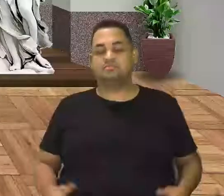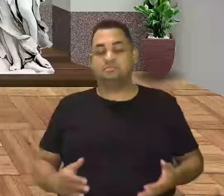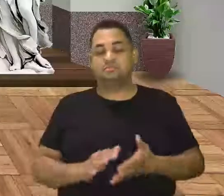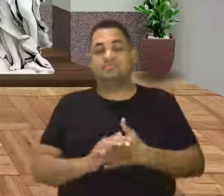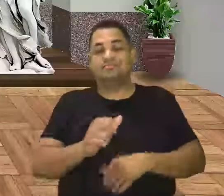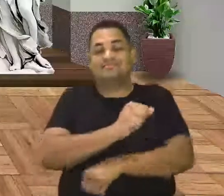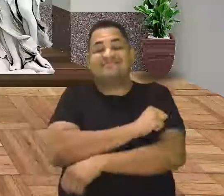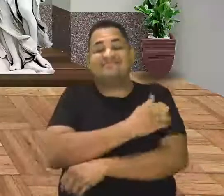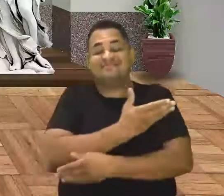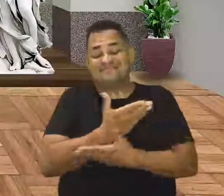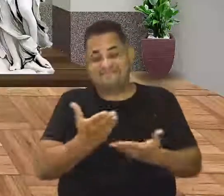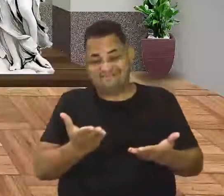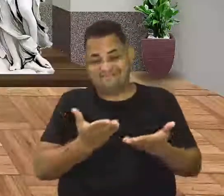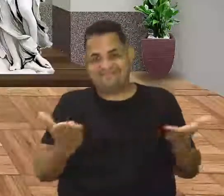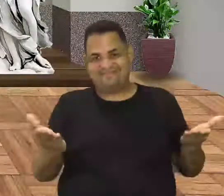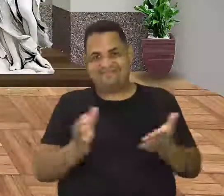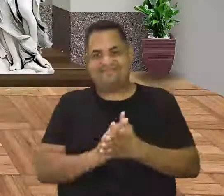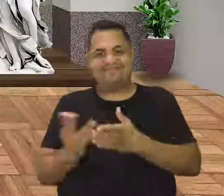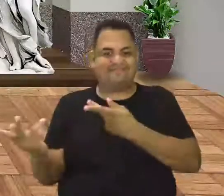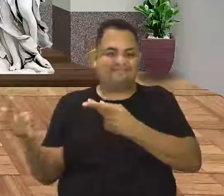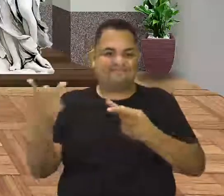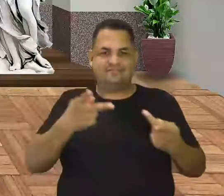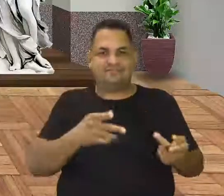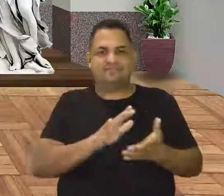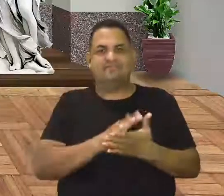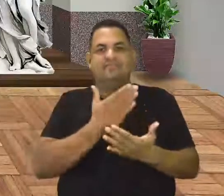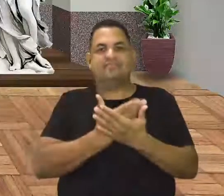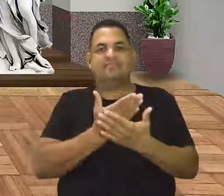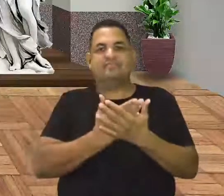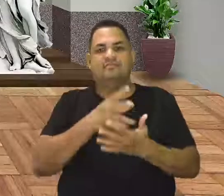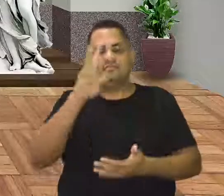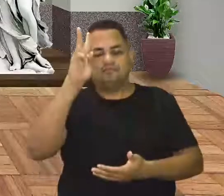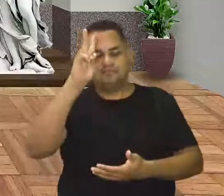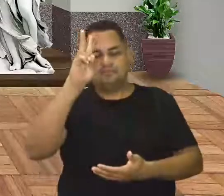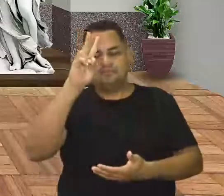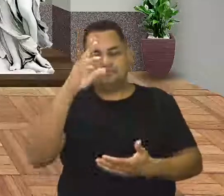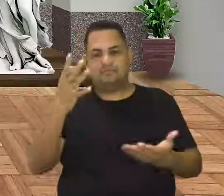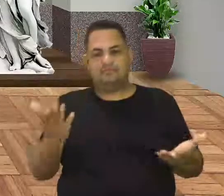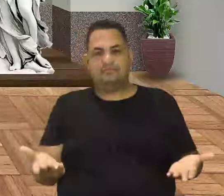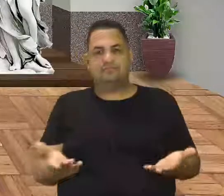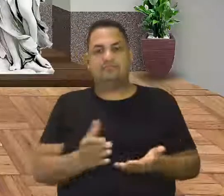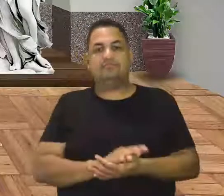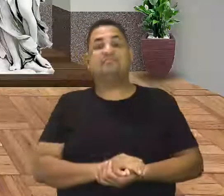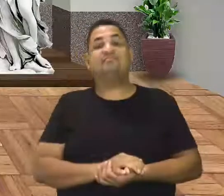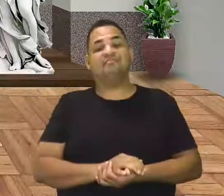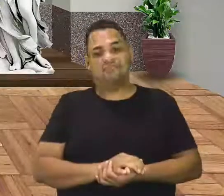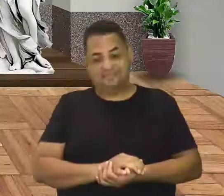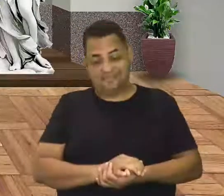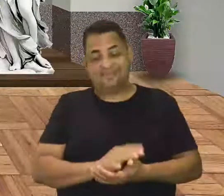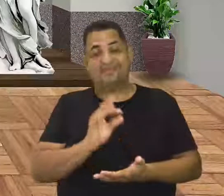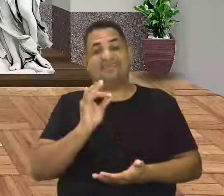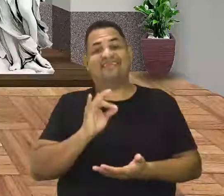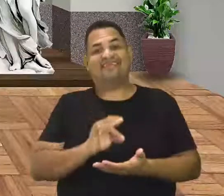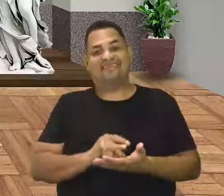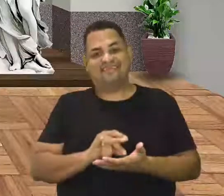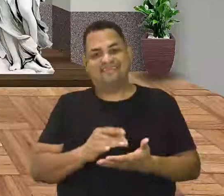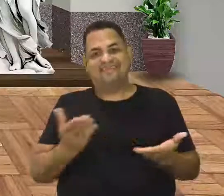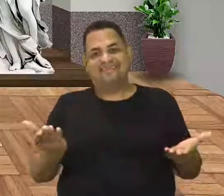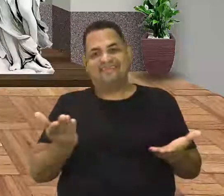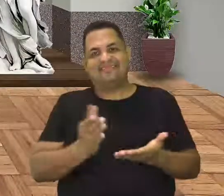salve salve salve alunos sejam todos bem-vindos para mais uma aula de história é garota